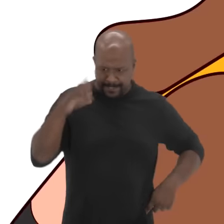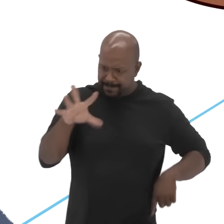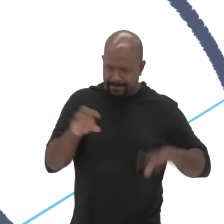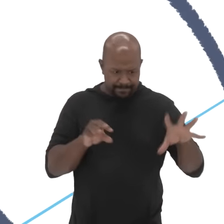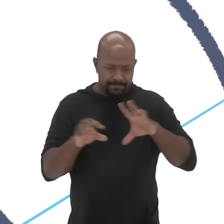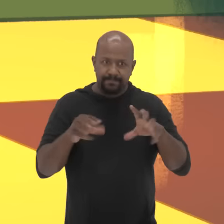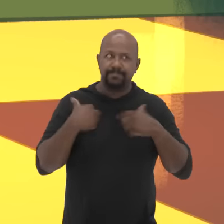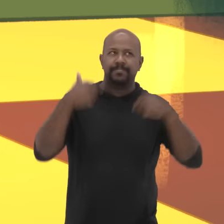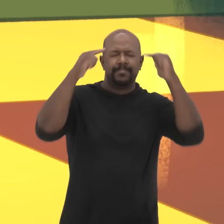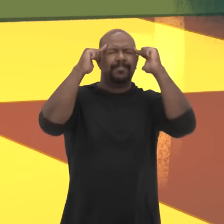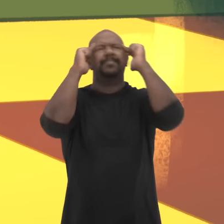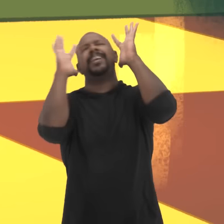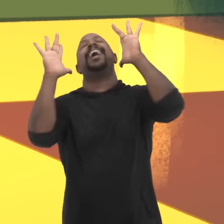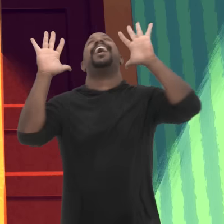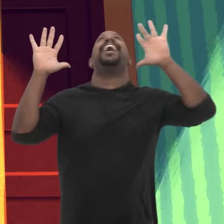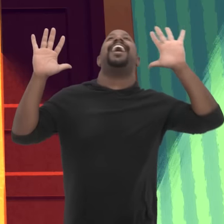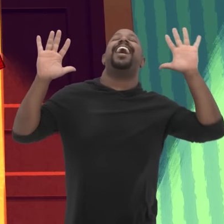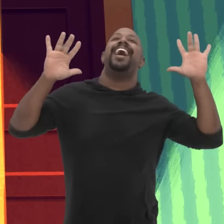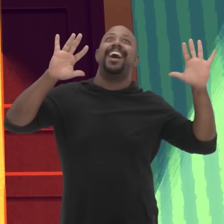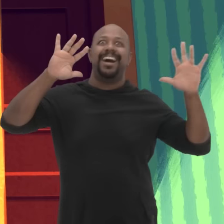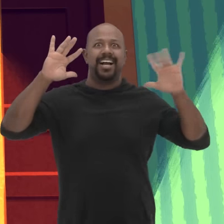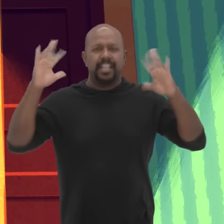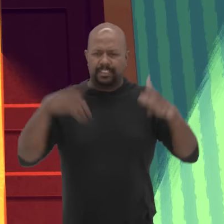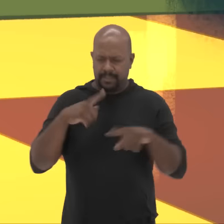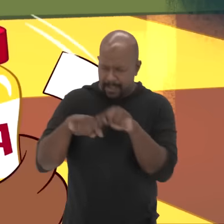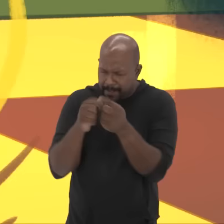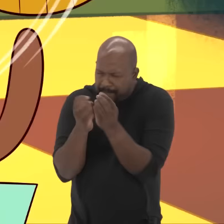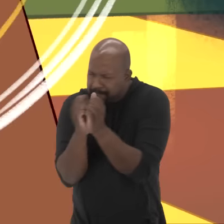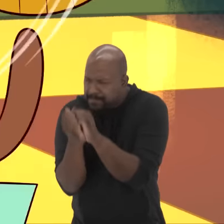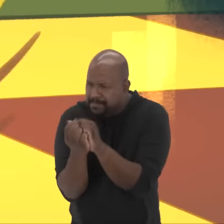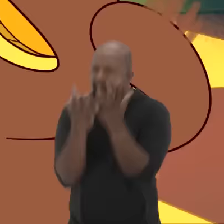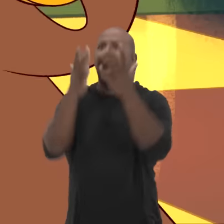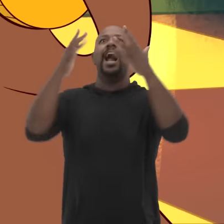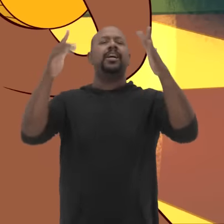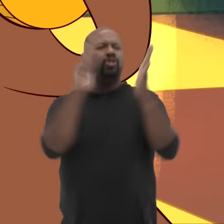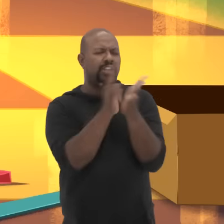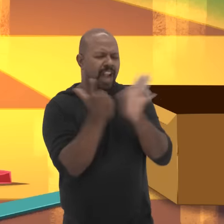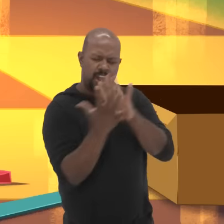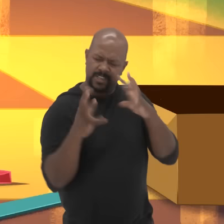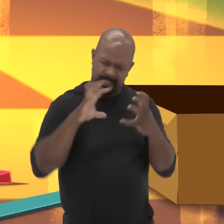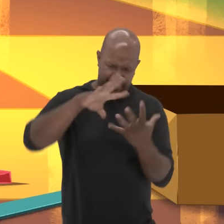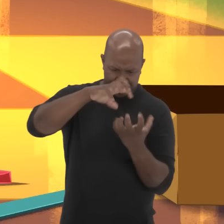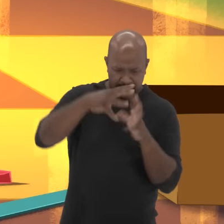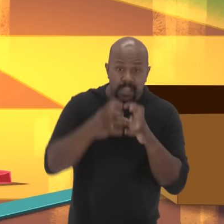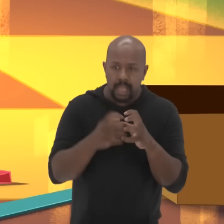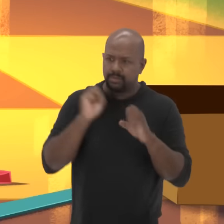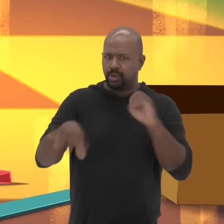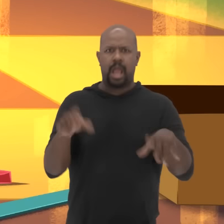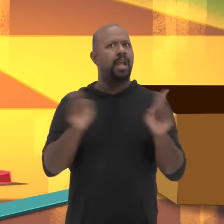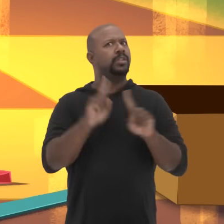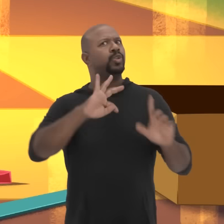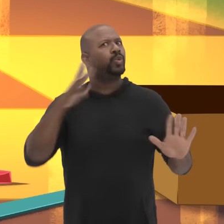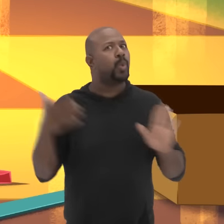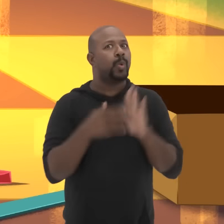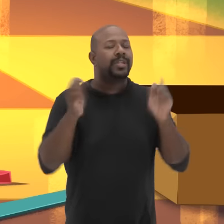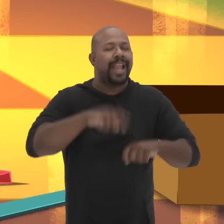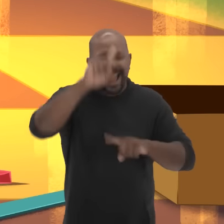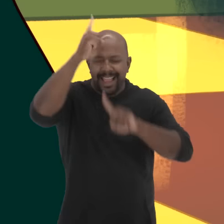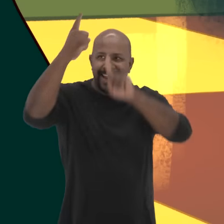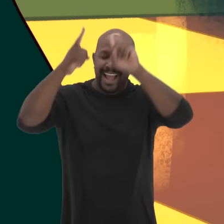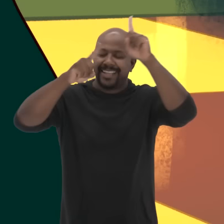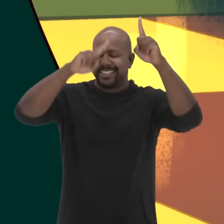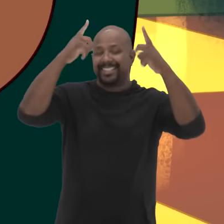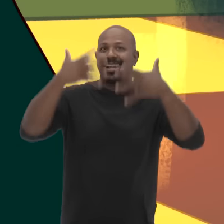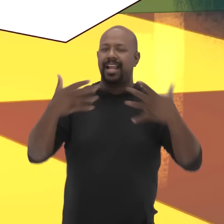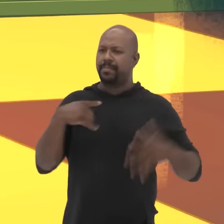Junto que vejo na frente, viajo no mundo da imaginação. Confete, papel picado, jornal velhinho amassado, sem desperdício, tudo